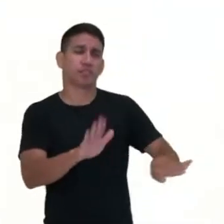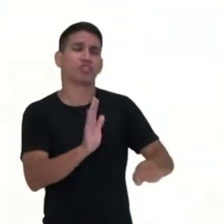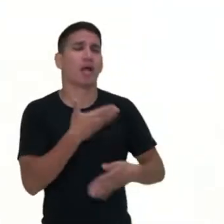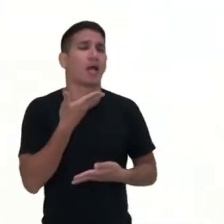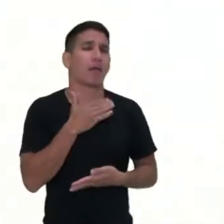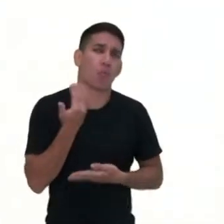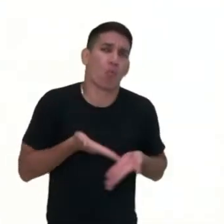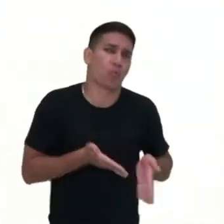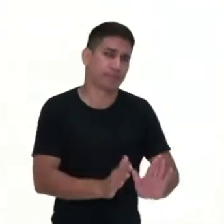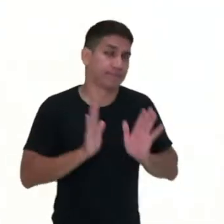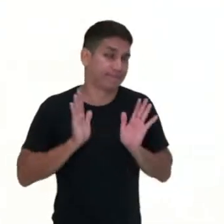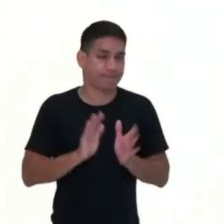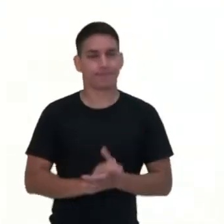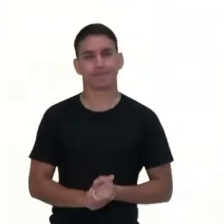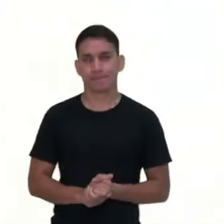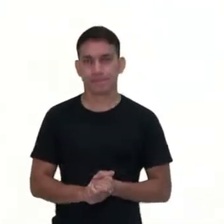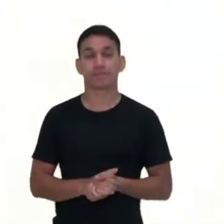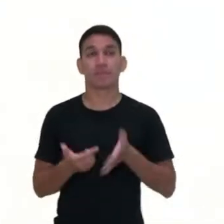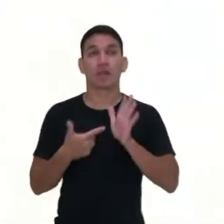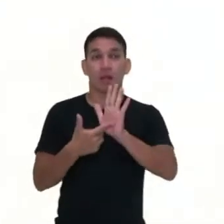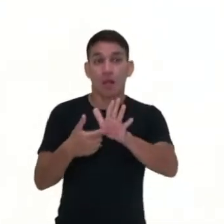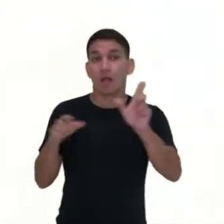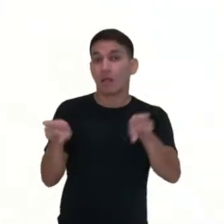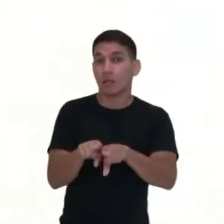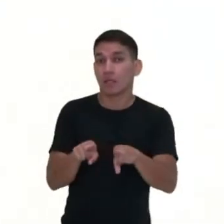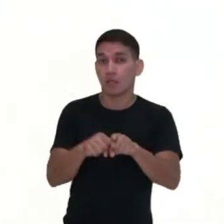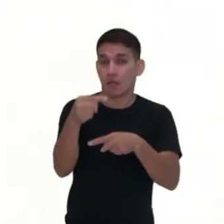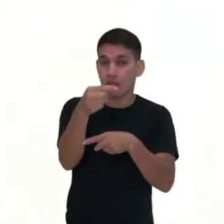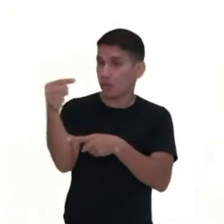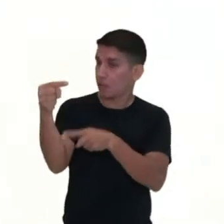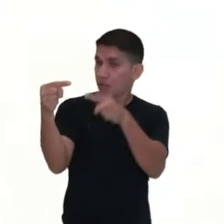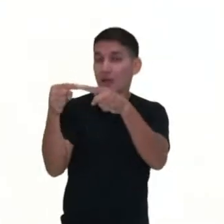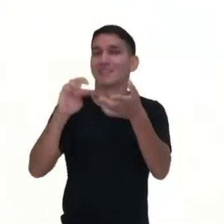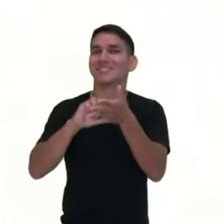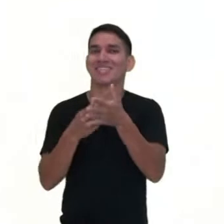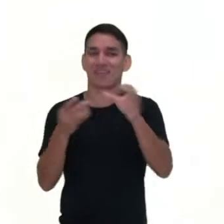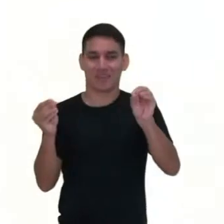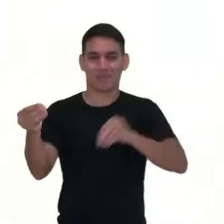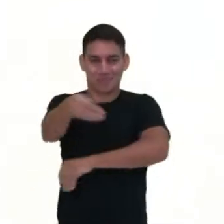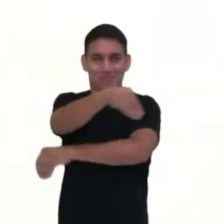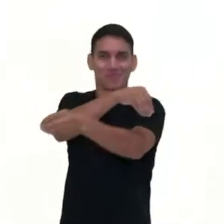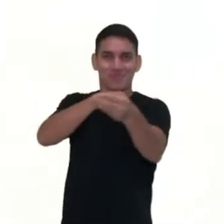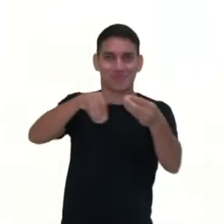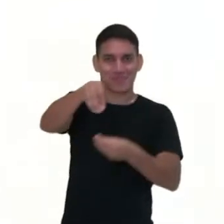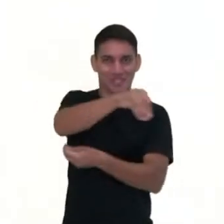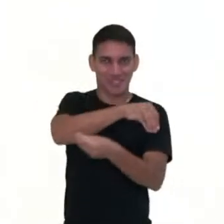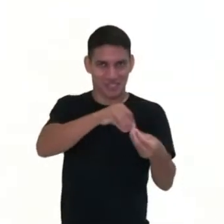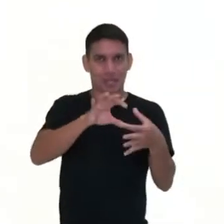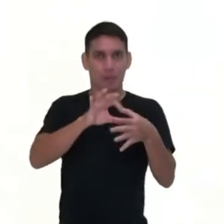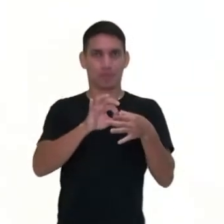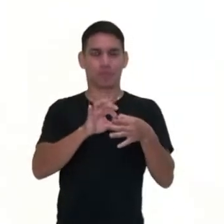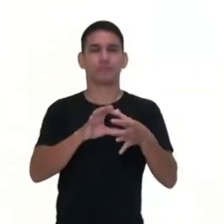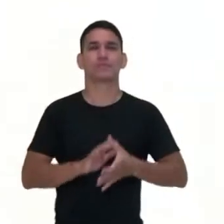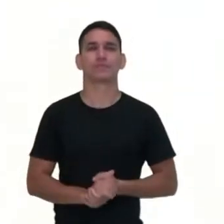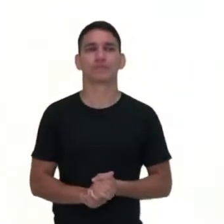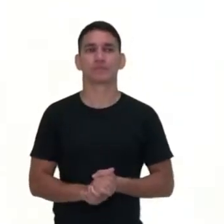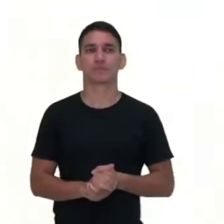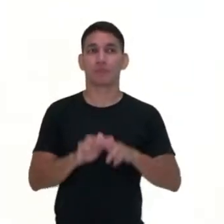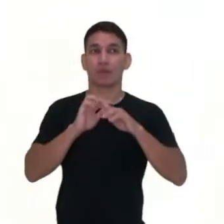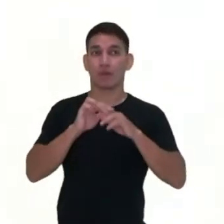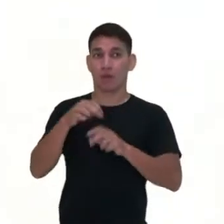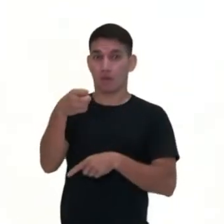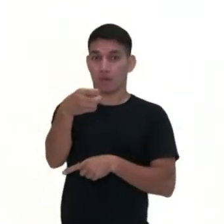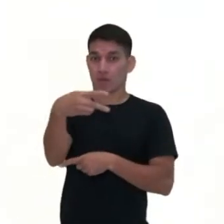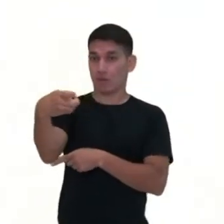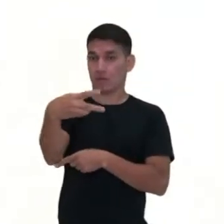morto, né? Representamos através de um traço, cruzamento entre o indivíduo masculino e feminino.